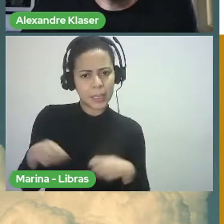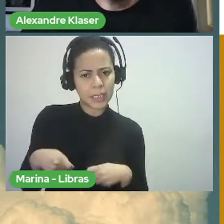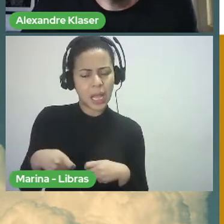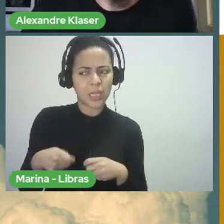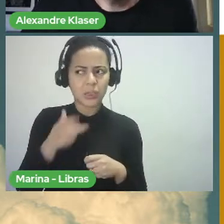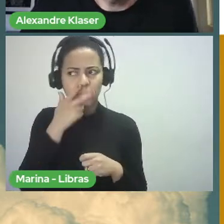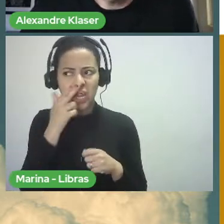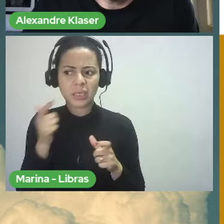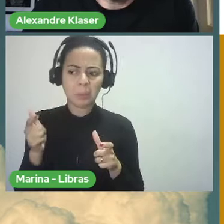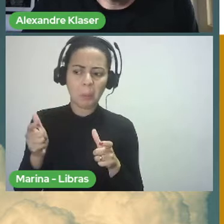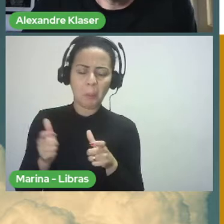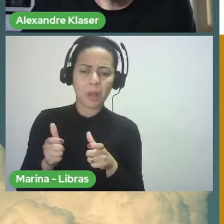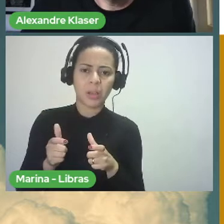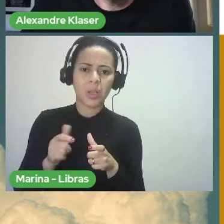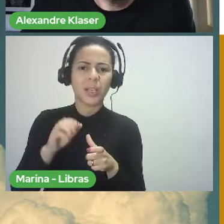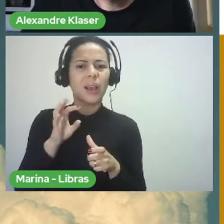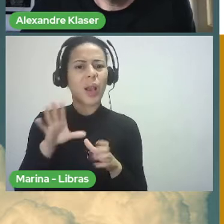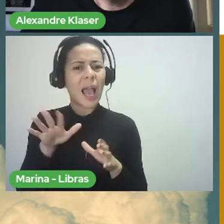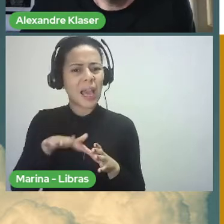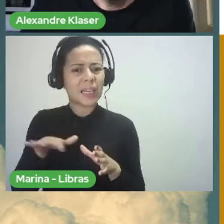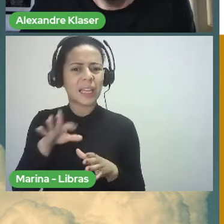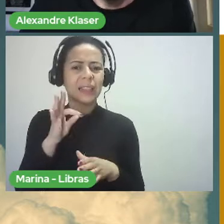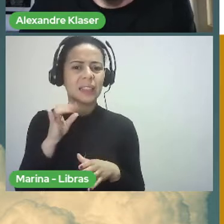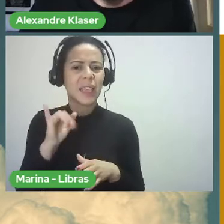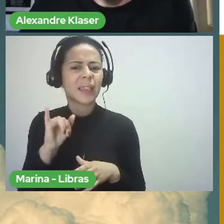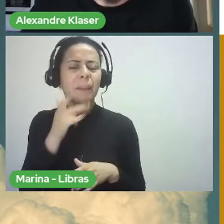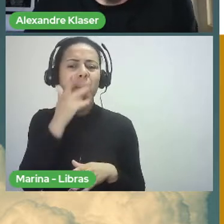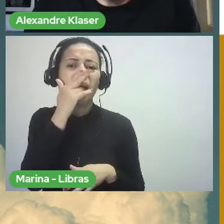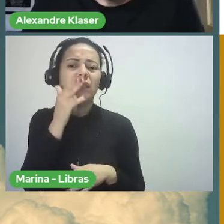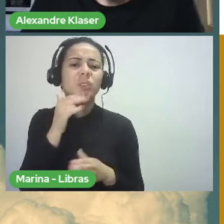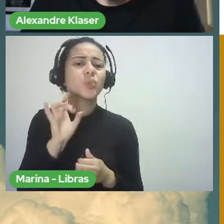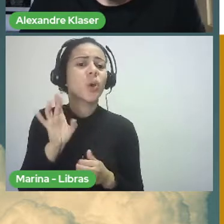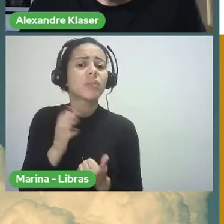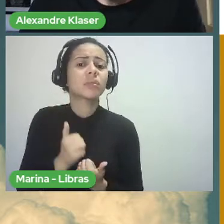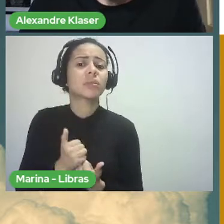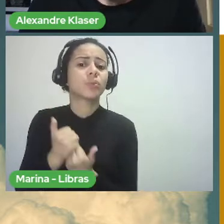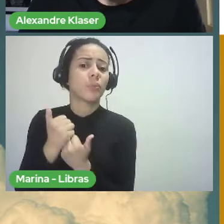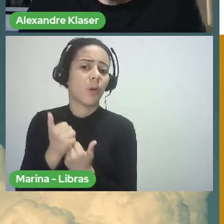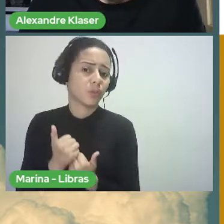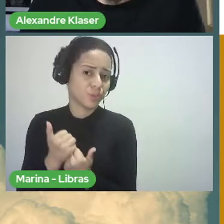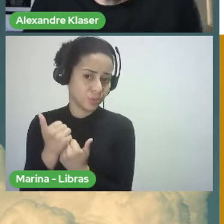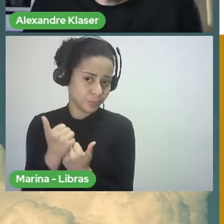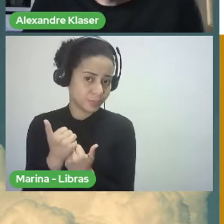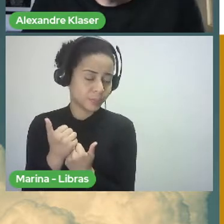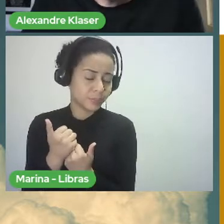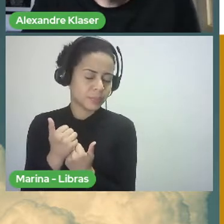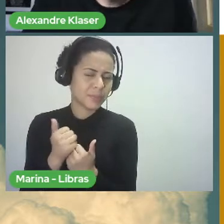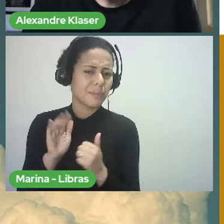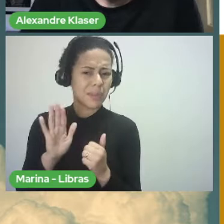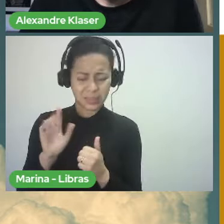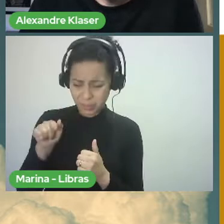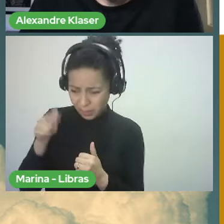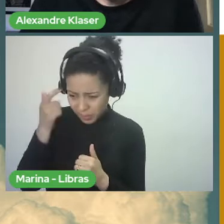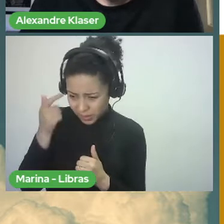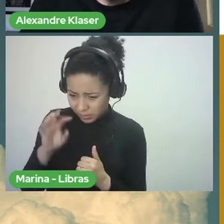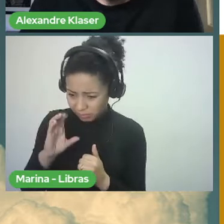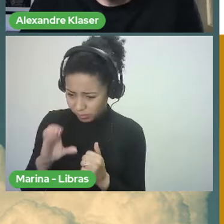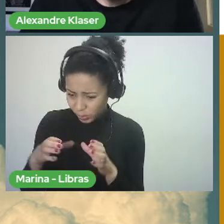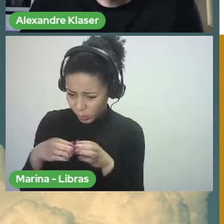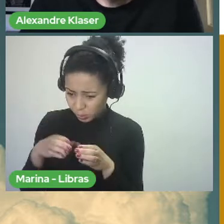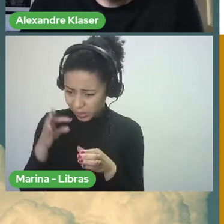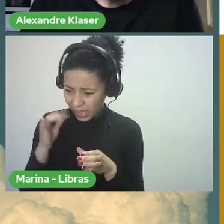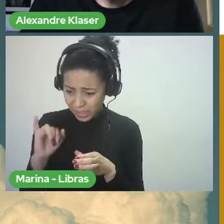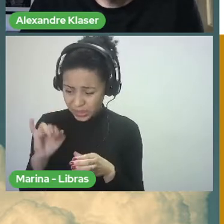como commodity, como uma área de suporte. A primeira grande transformação é que é o seguinte, isso não é suficiente para o